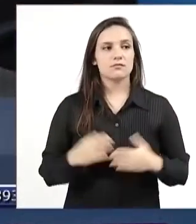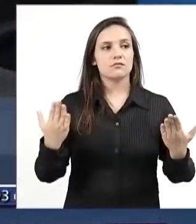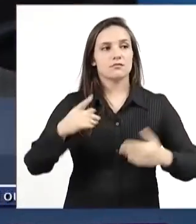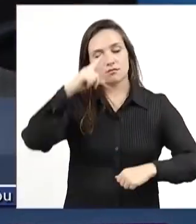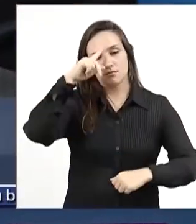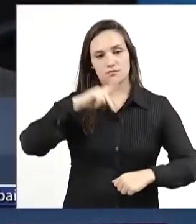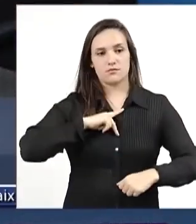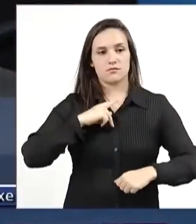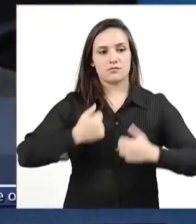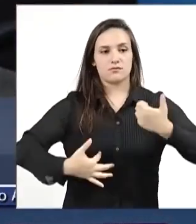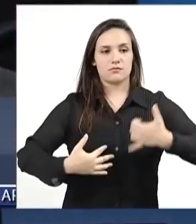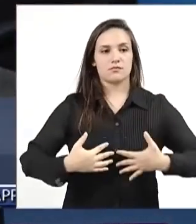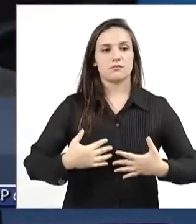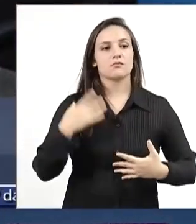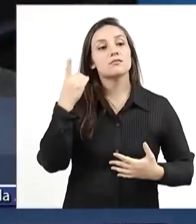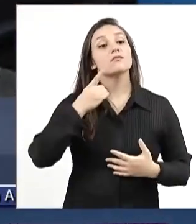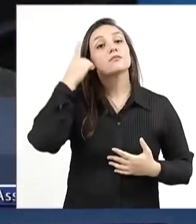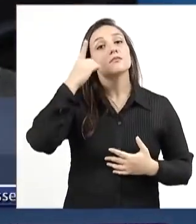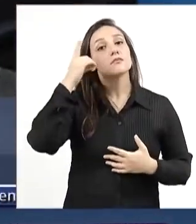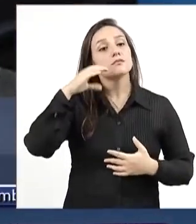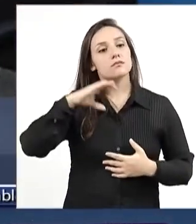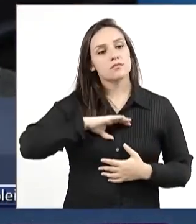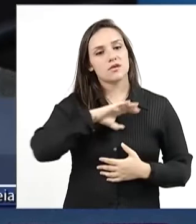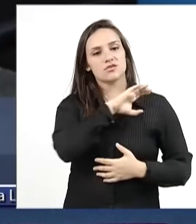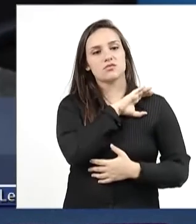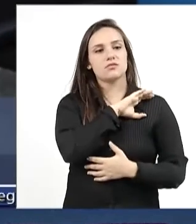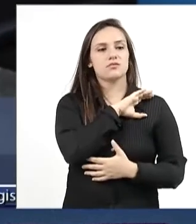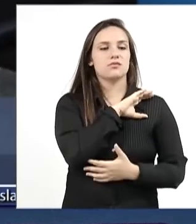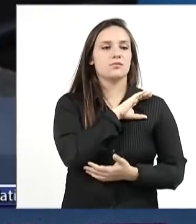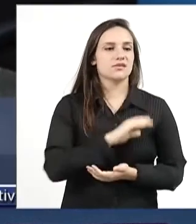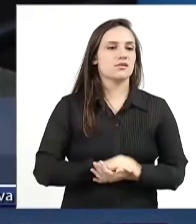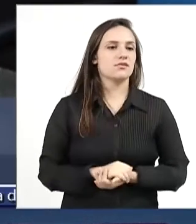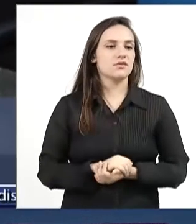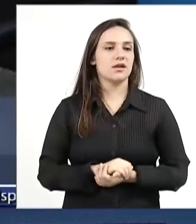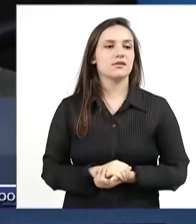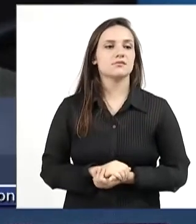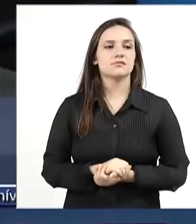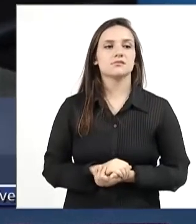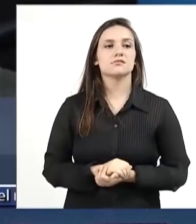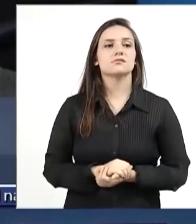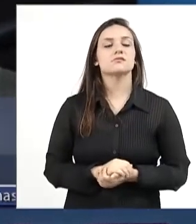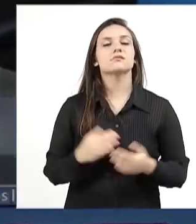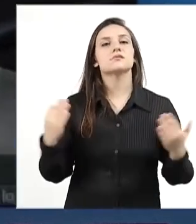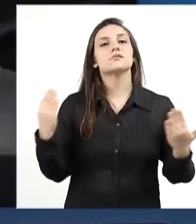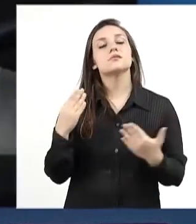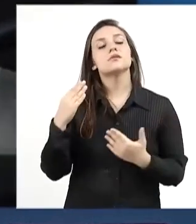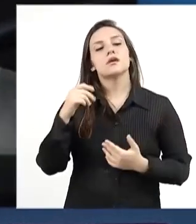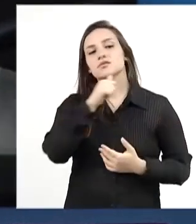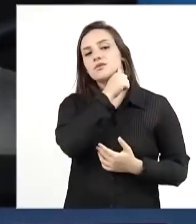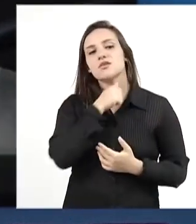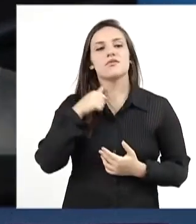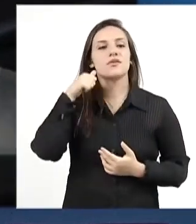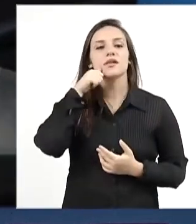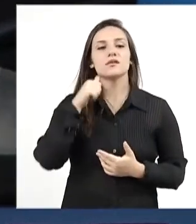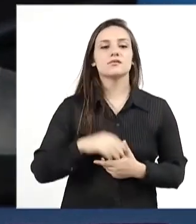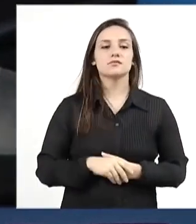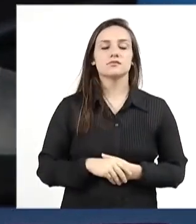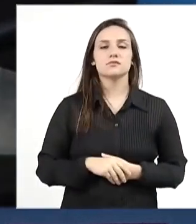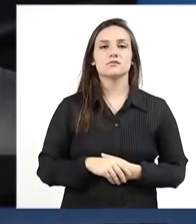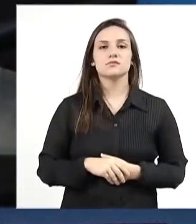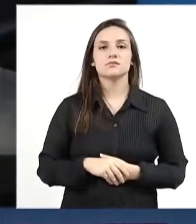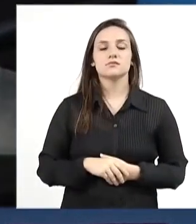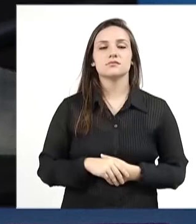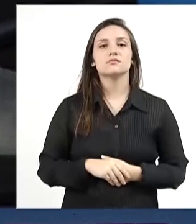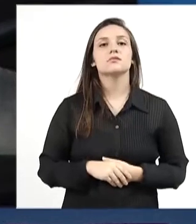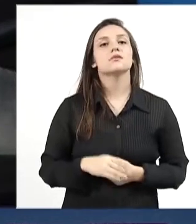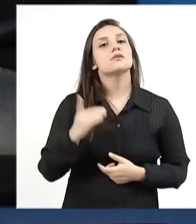Explicação pessoal. Com a palavra, o ilustre deputado Capitão Contar. Transfere. Com a palavra, o ilustre deputado Antônio Vaz. Transfere. Com a palavra, o